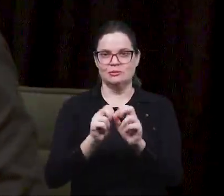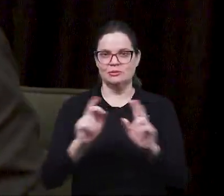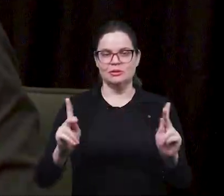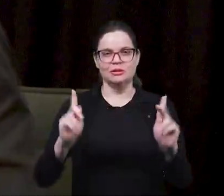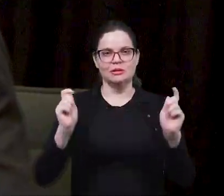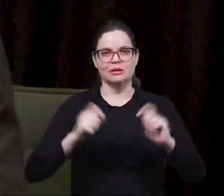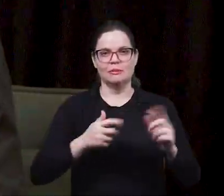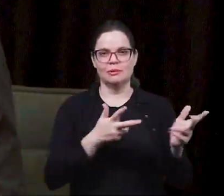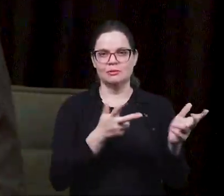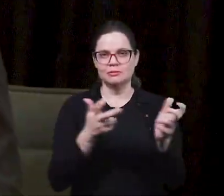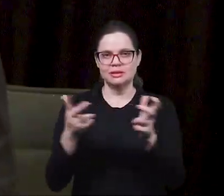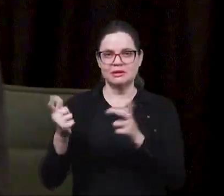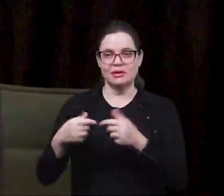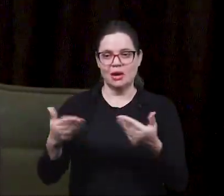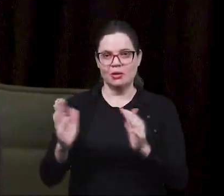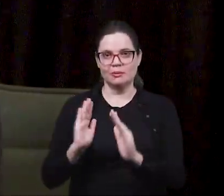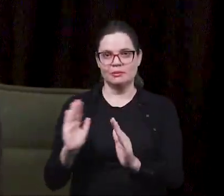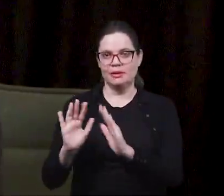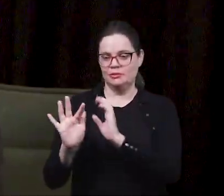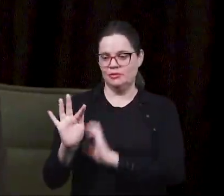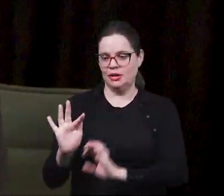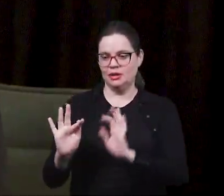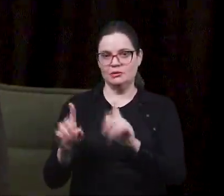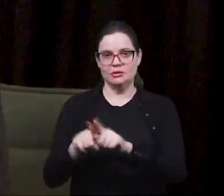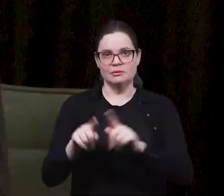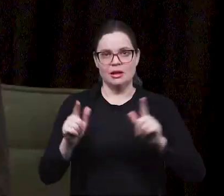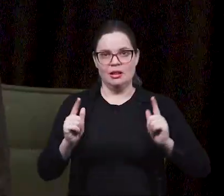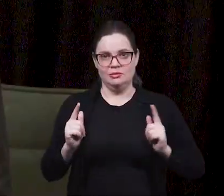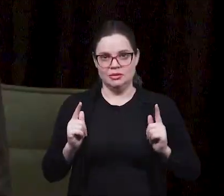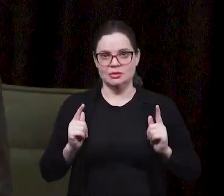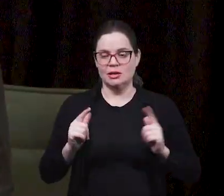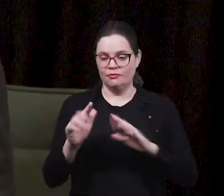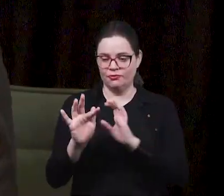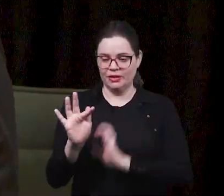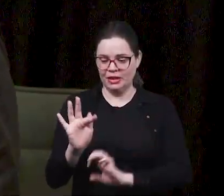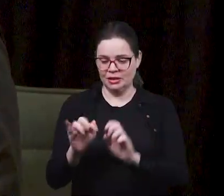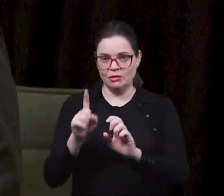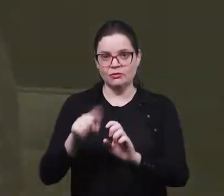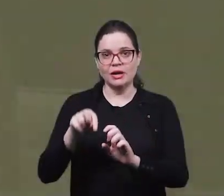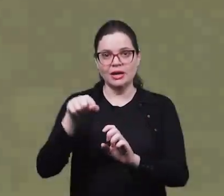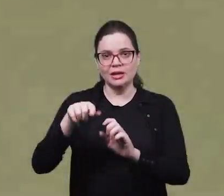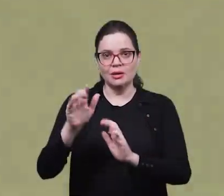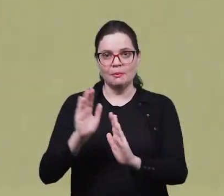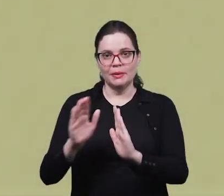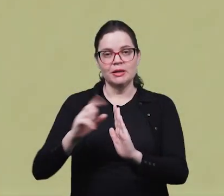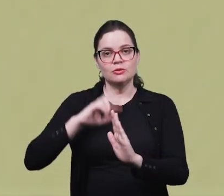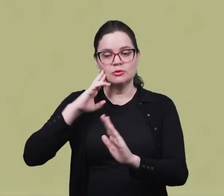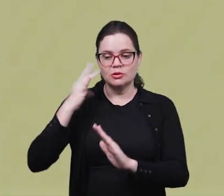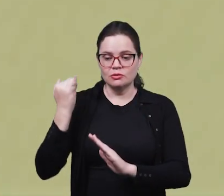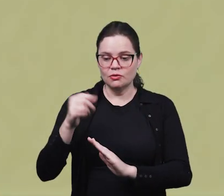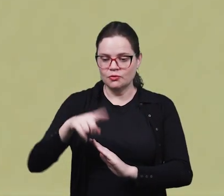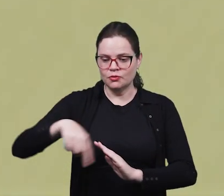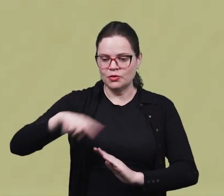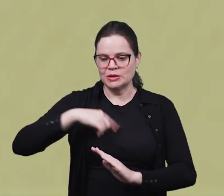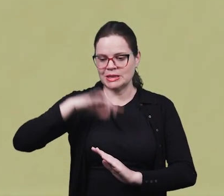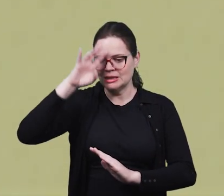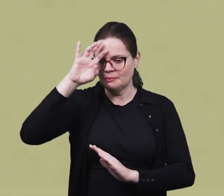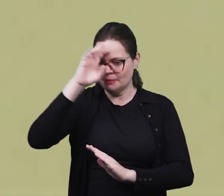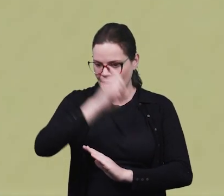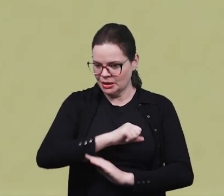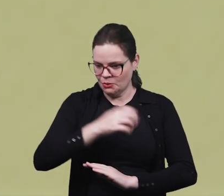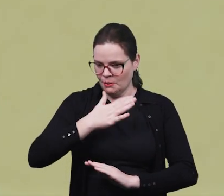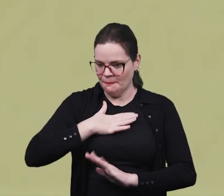ali de Filadélfia e Laodiceia. Filadélfia é uma igreja que o Senhor fala: como guardaste a palavra da minha